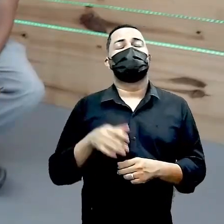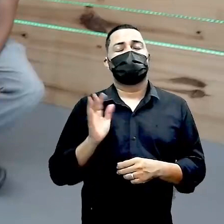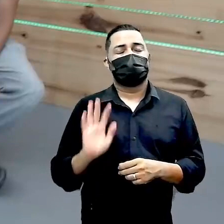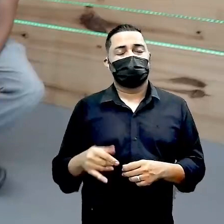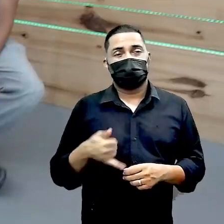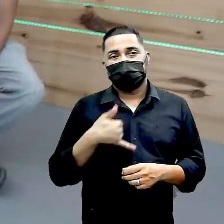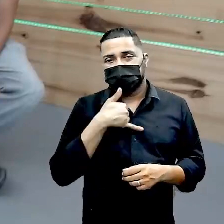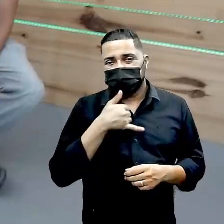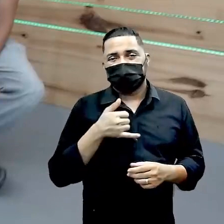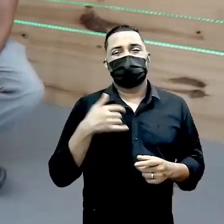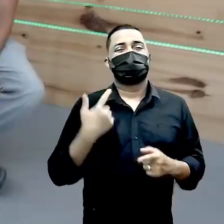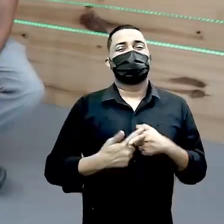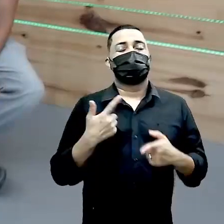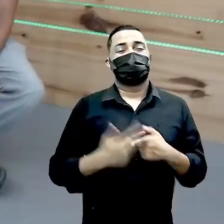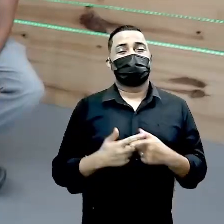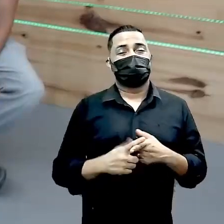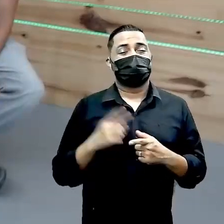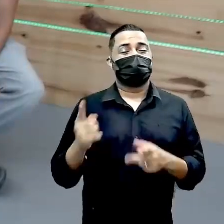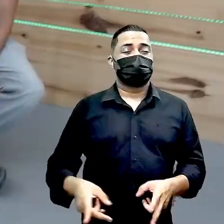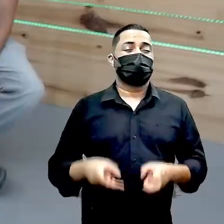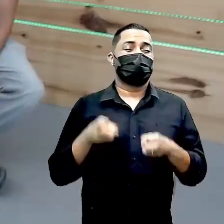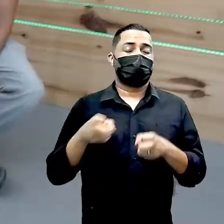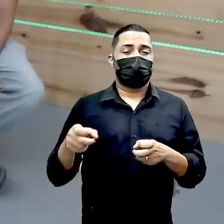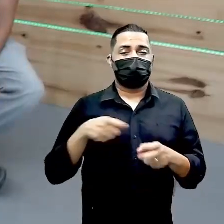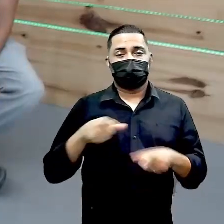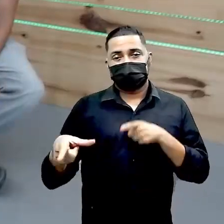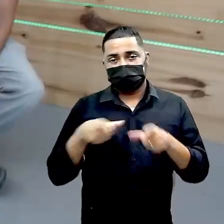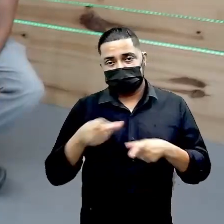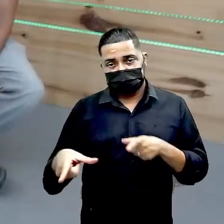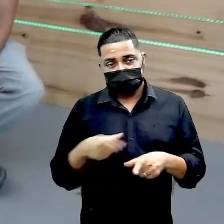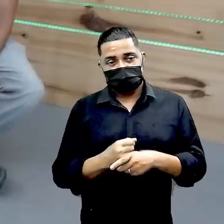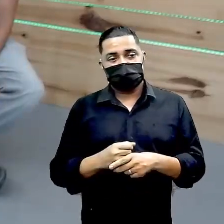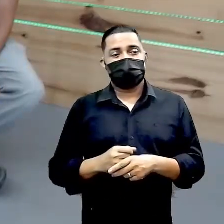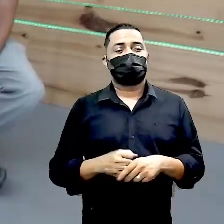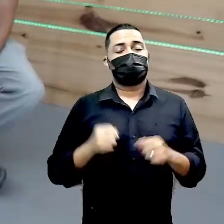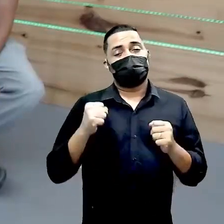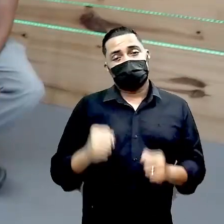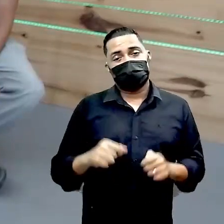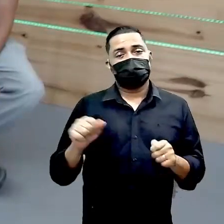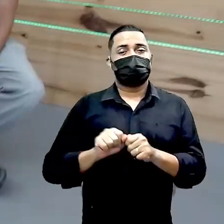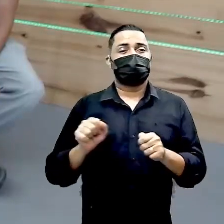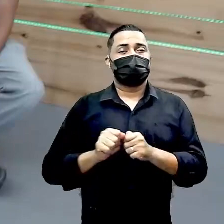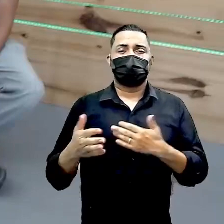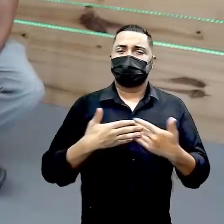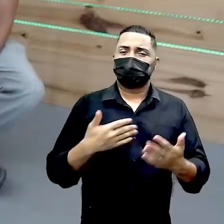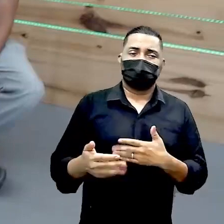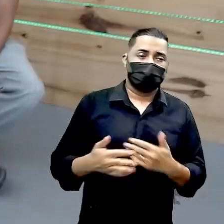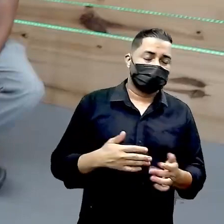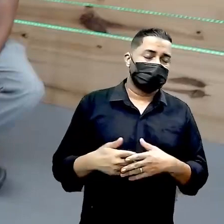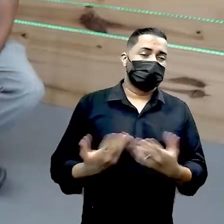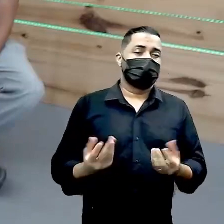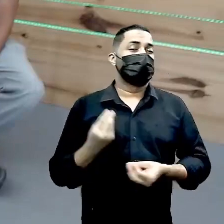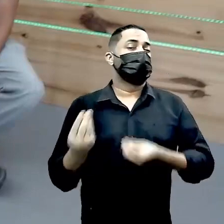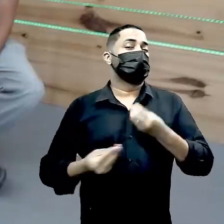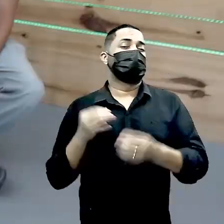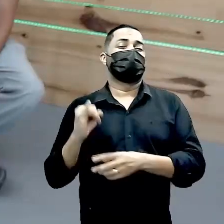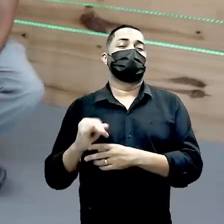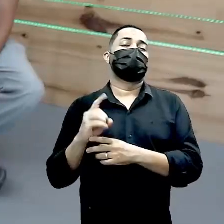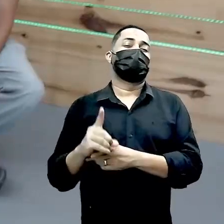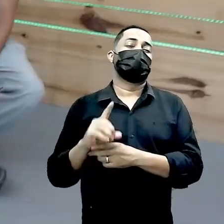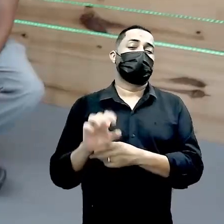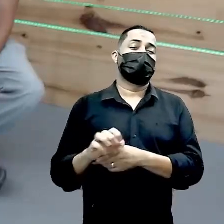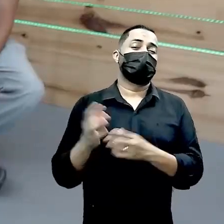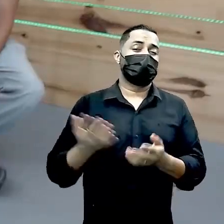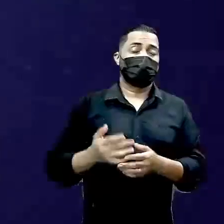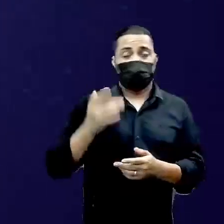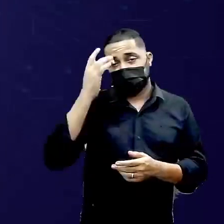uma tristeza, porque você percebe o trabalho que se era para poder fazer qualquer coisa, e como a ideia hoje facilita a